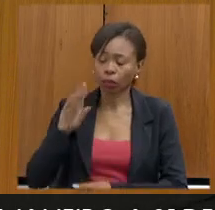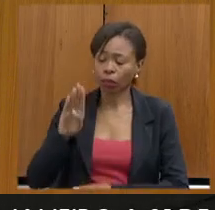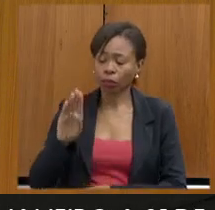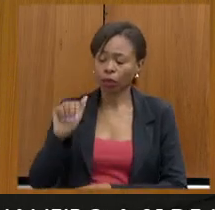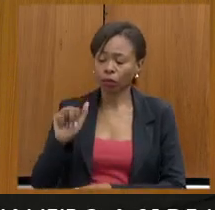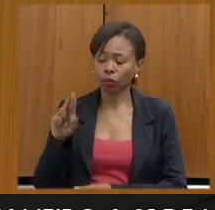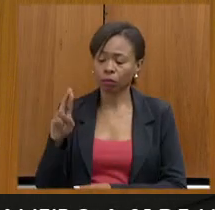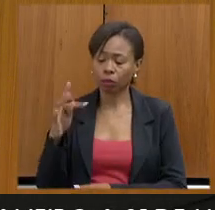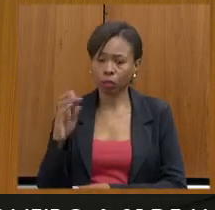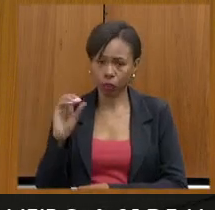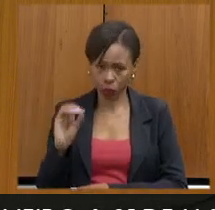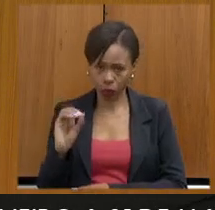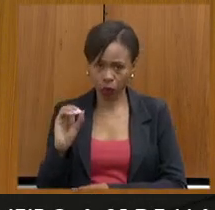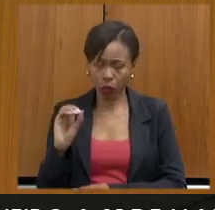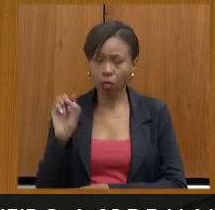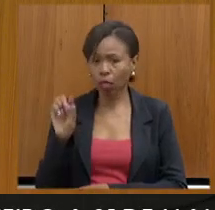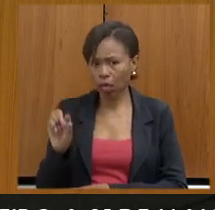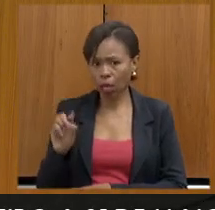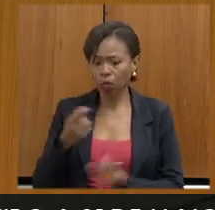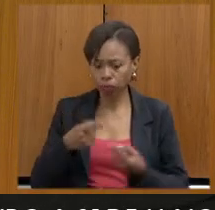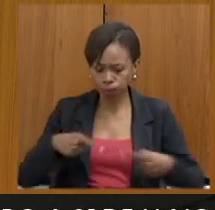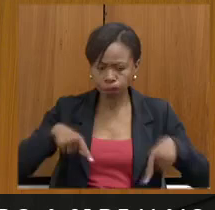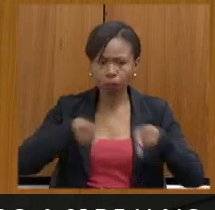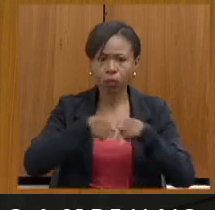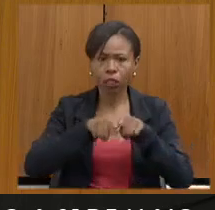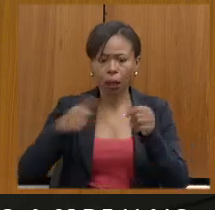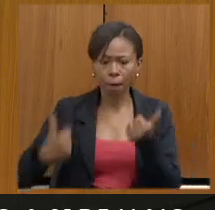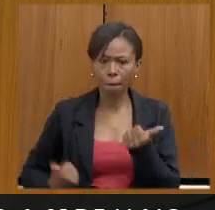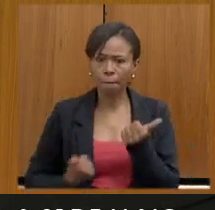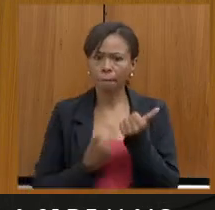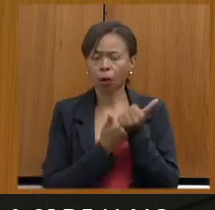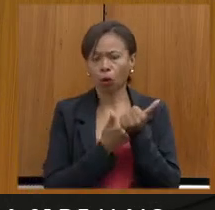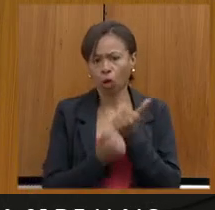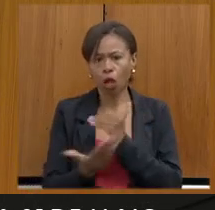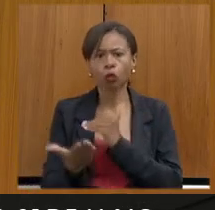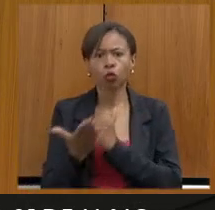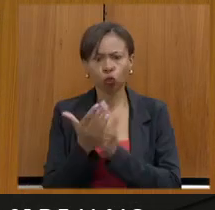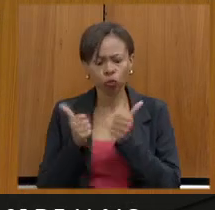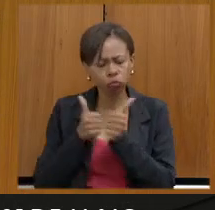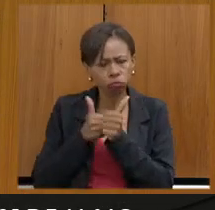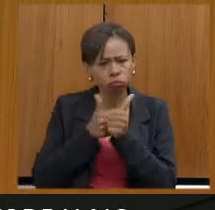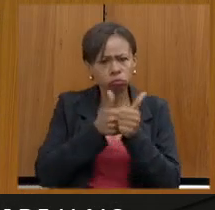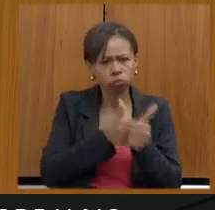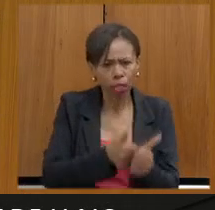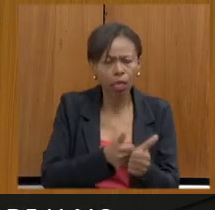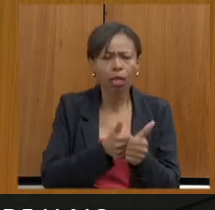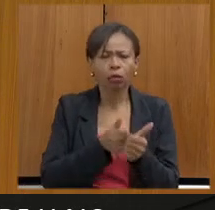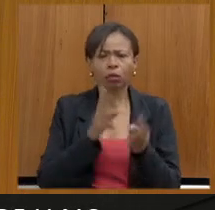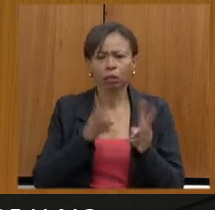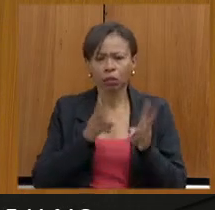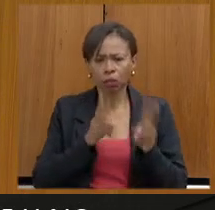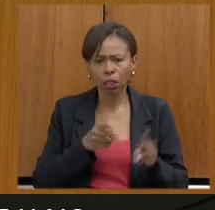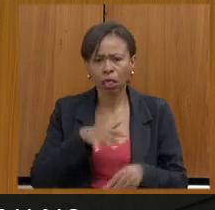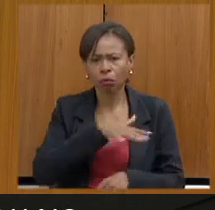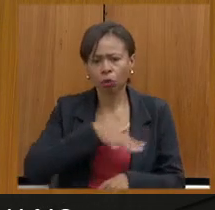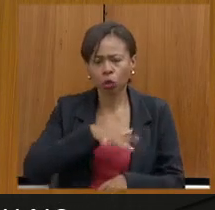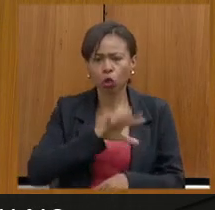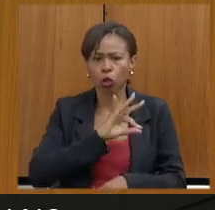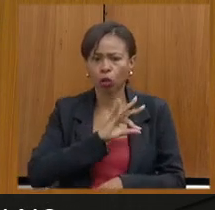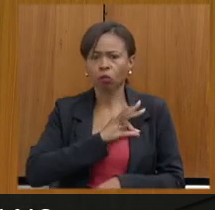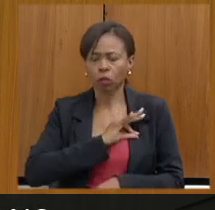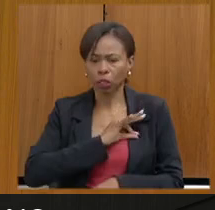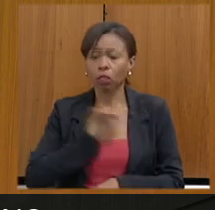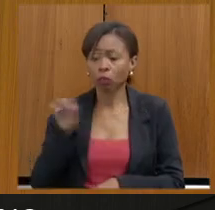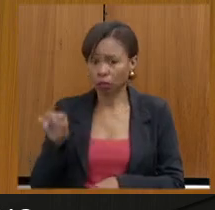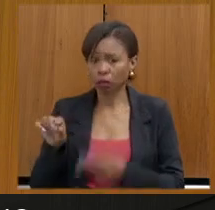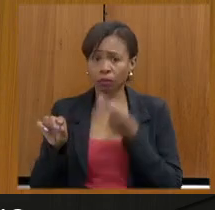Battle pela pela parceria pelo apoio né pelo acompanhamento Senhor tem feito aí de várias ações da Polícia Militar inclusive